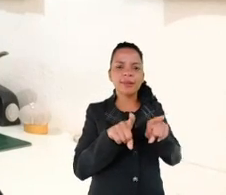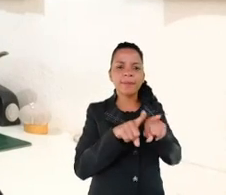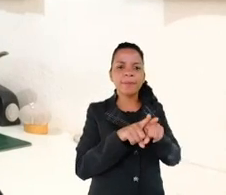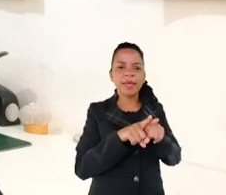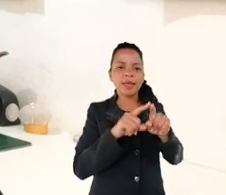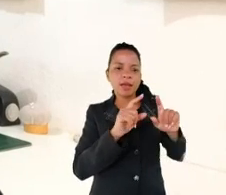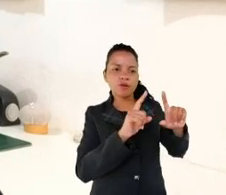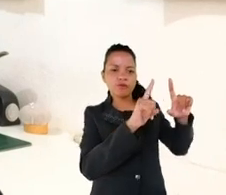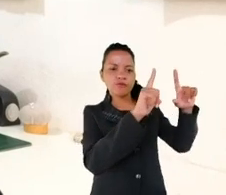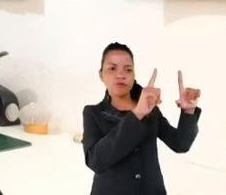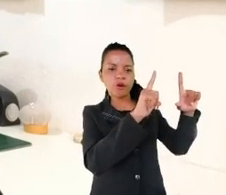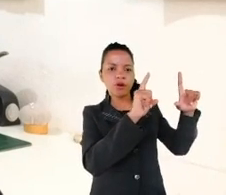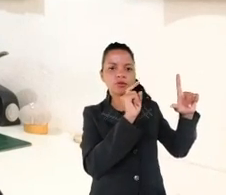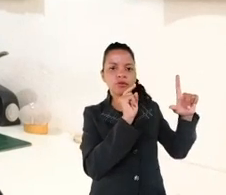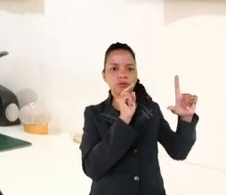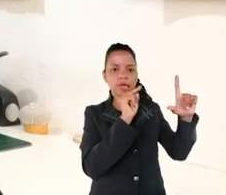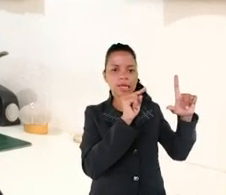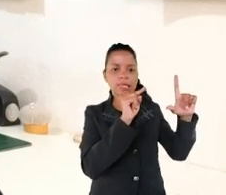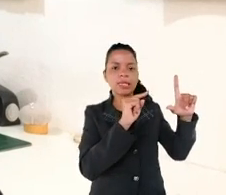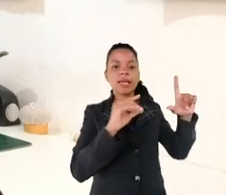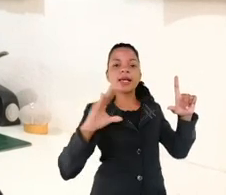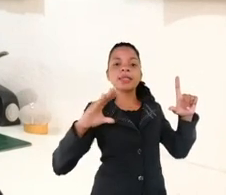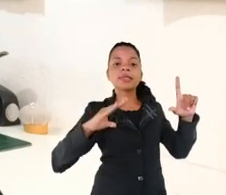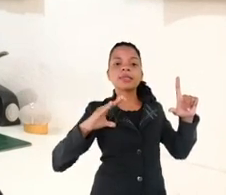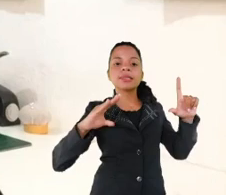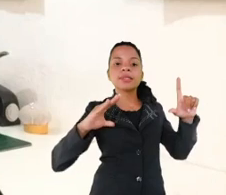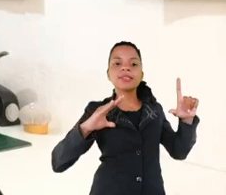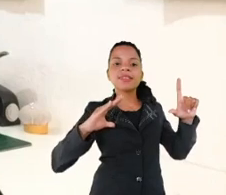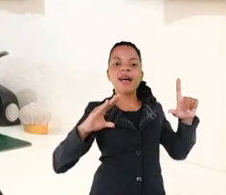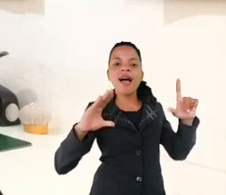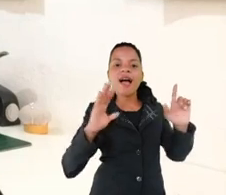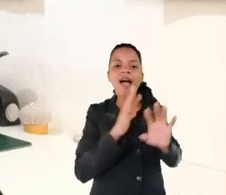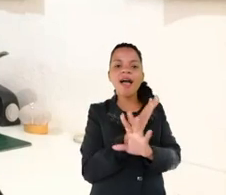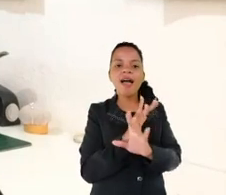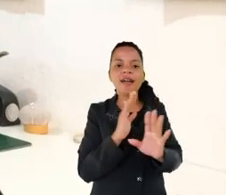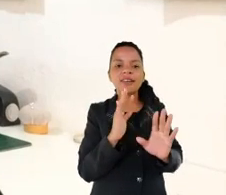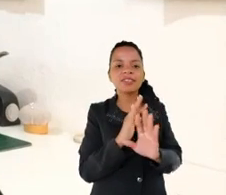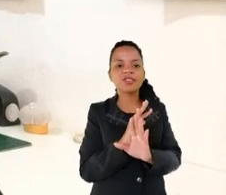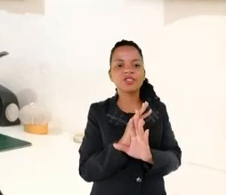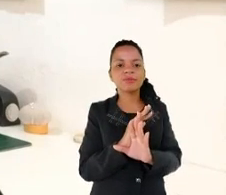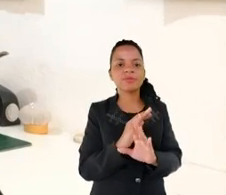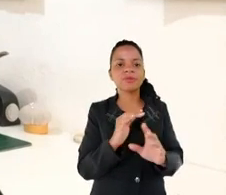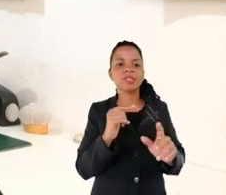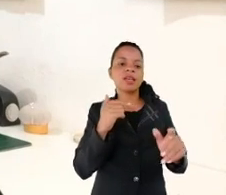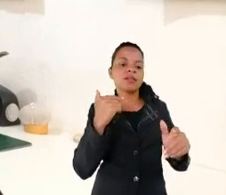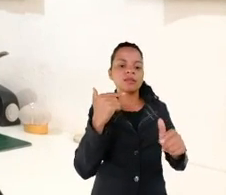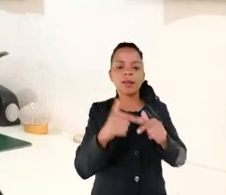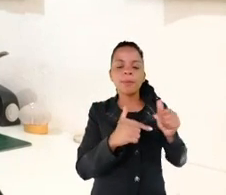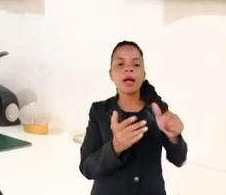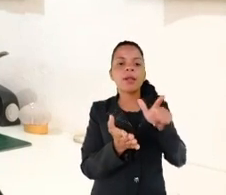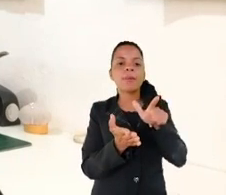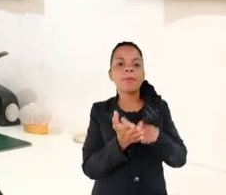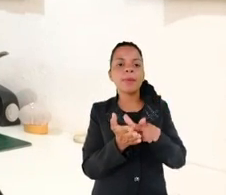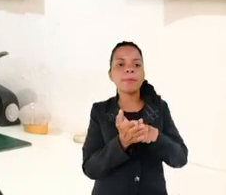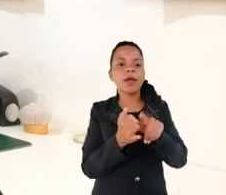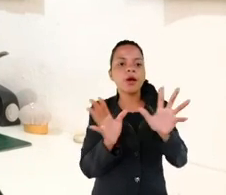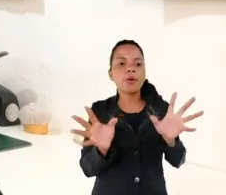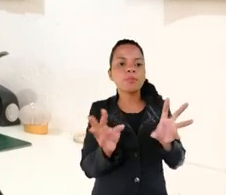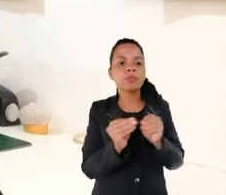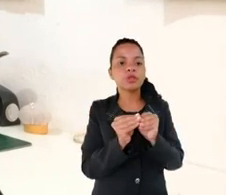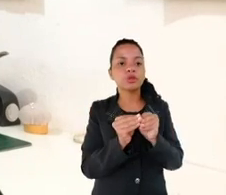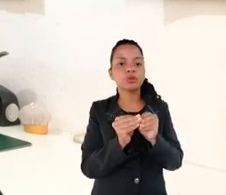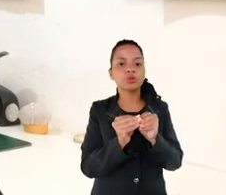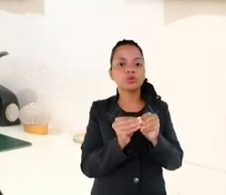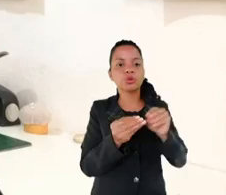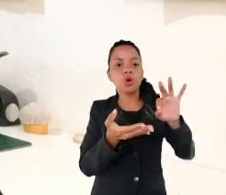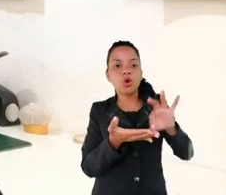as cidades. E então eu trabalho com papel, eu trago um pouco da costura para juntar esse papel. E além